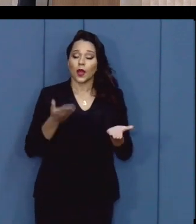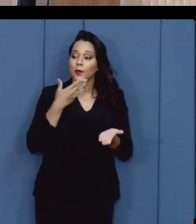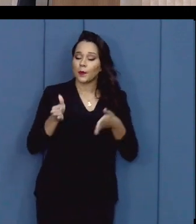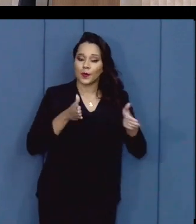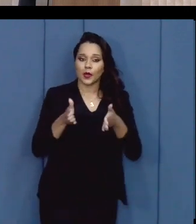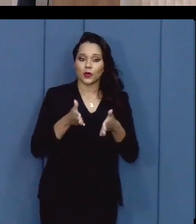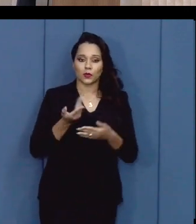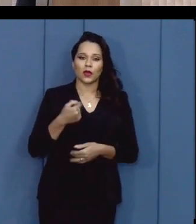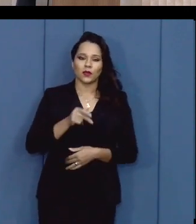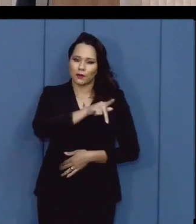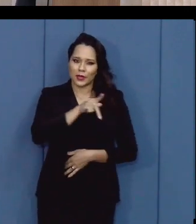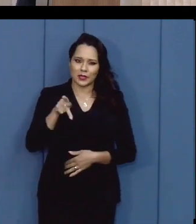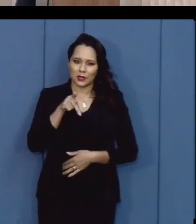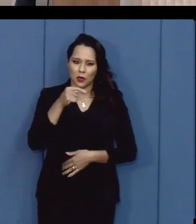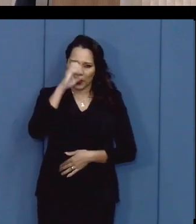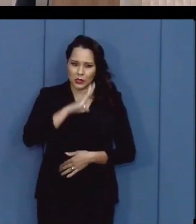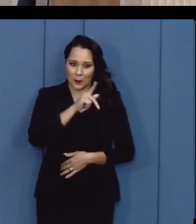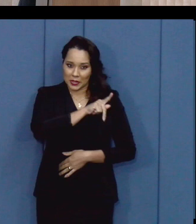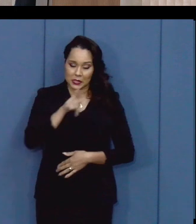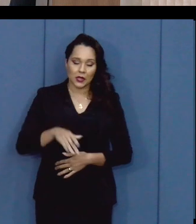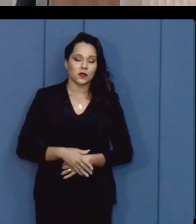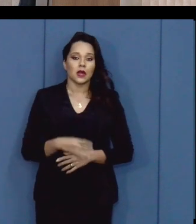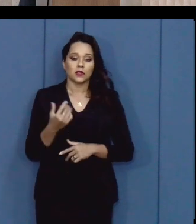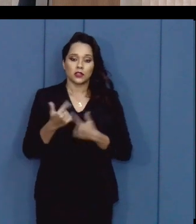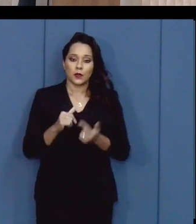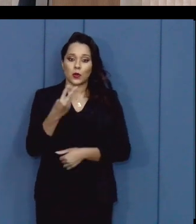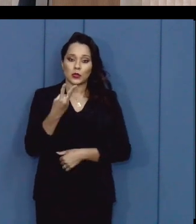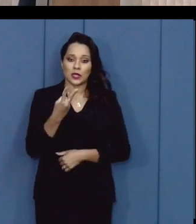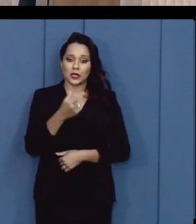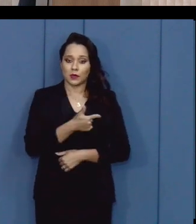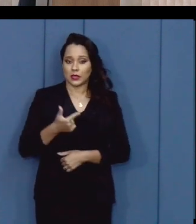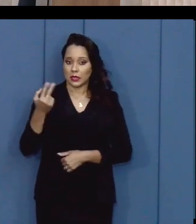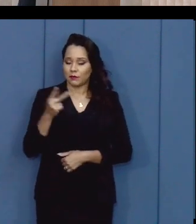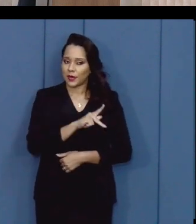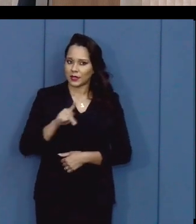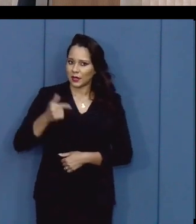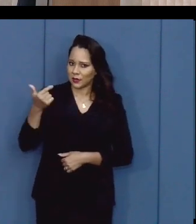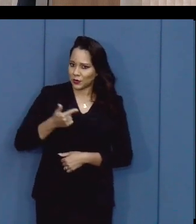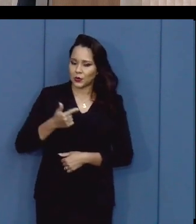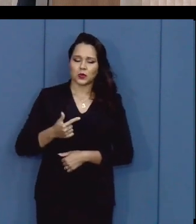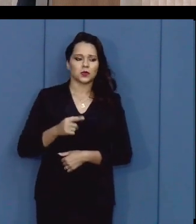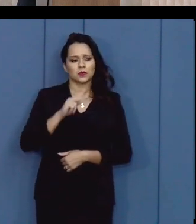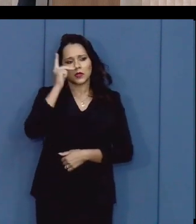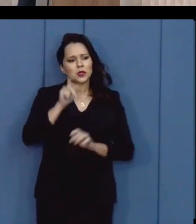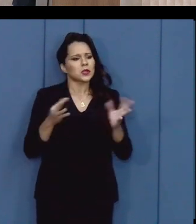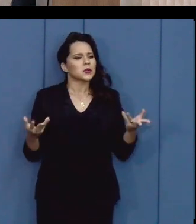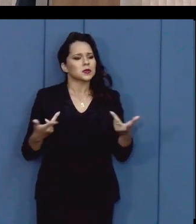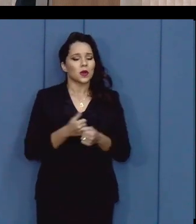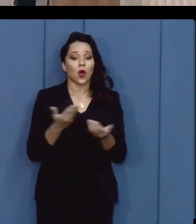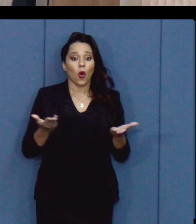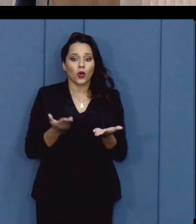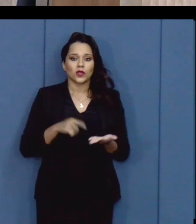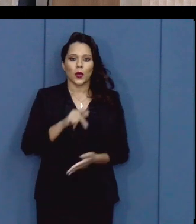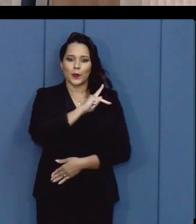durante o período da presidência brasileira, trabalhando com os 3 vice-presidentes, 3 colegas extraordinários, um deles hoje